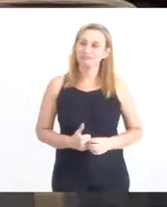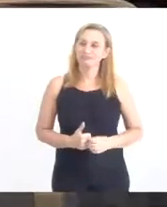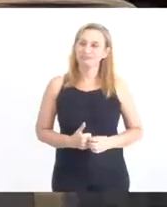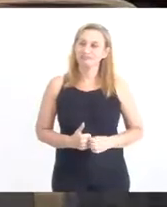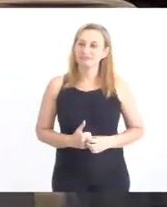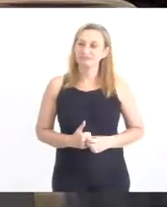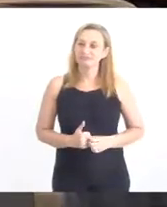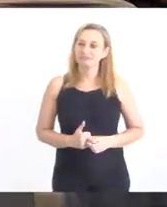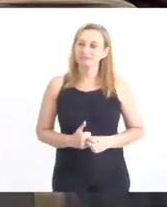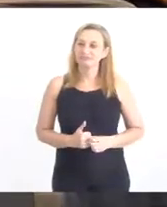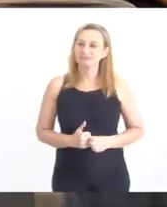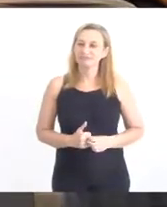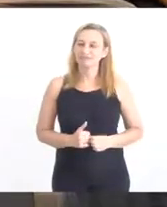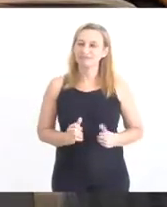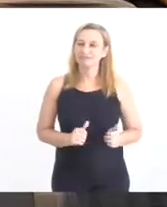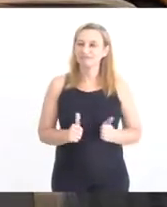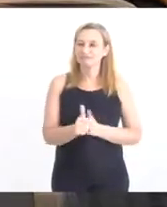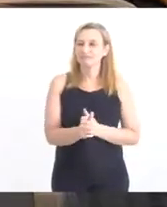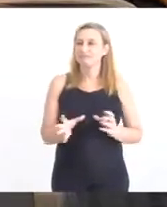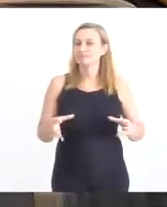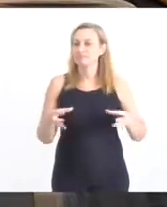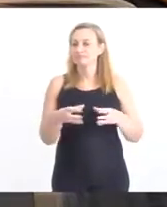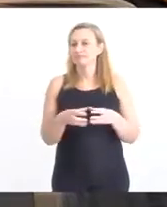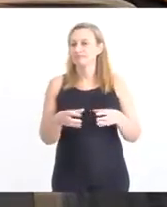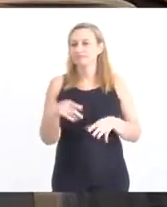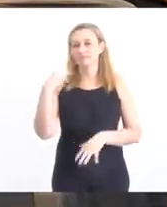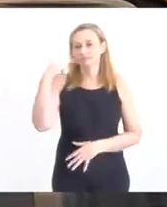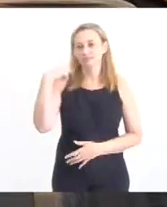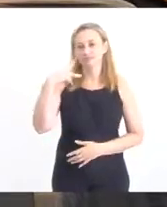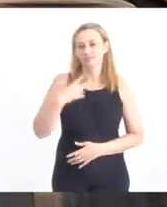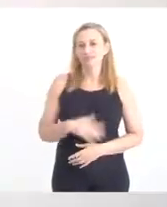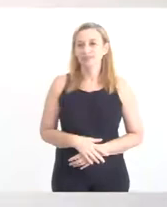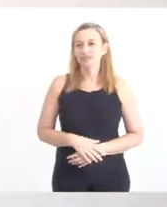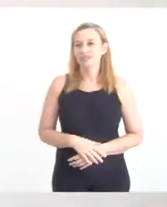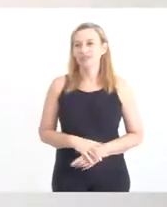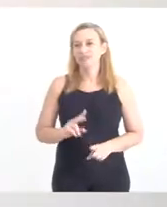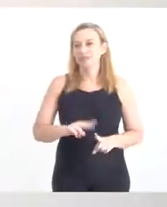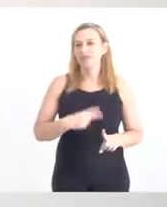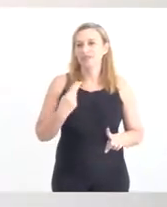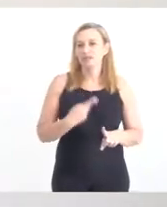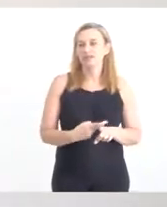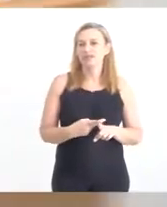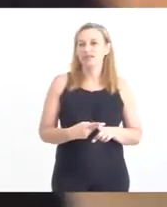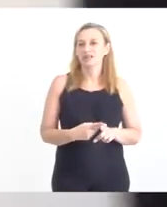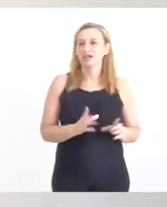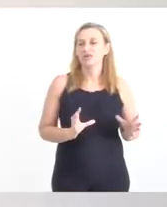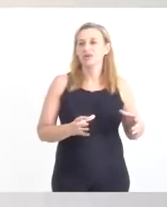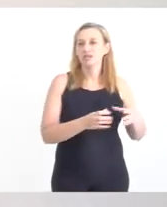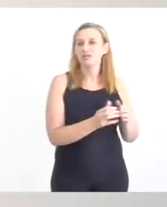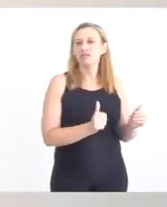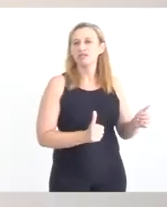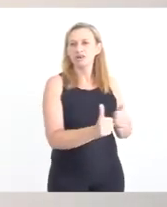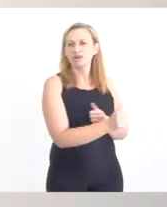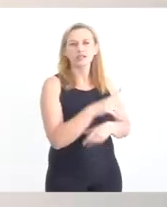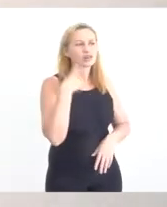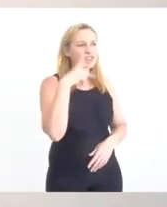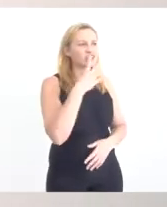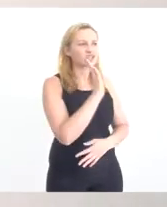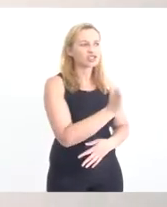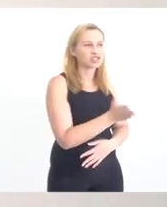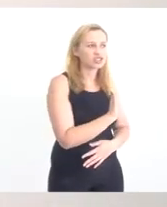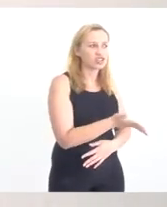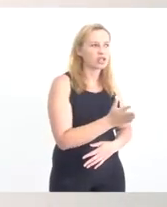e essa frente parlamentar que faz faremos a dobradinha com a frente parlamentar já